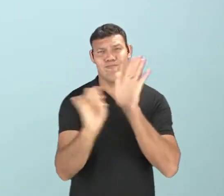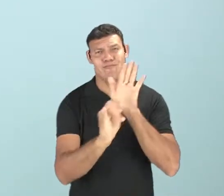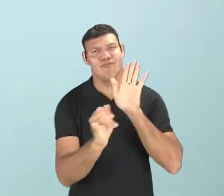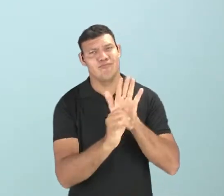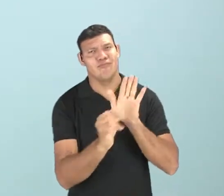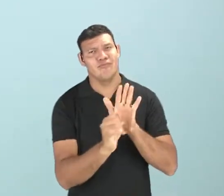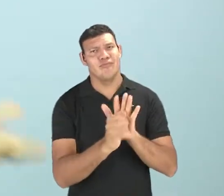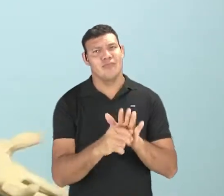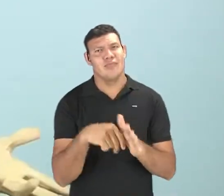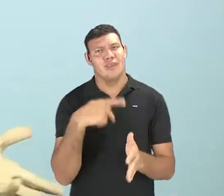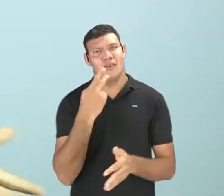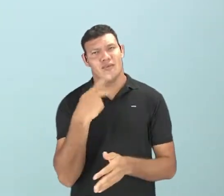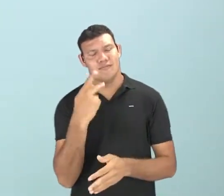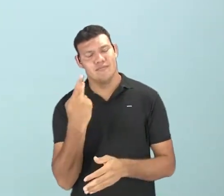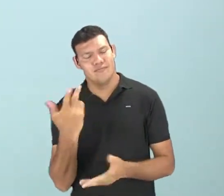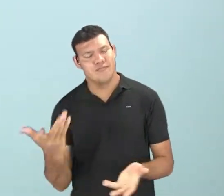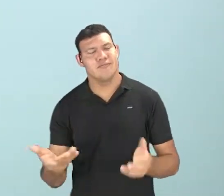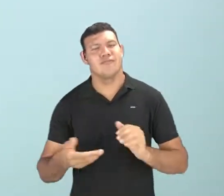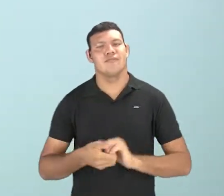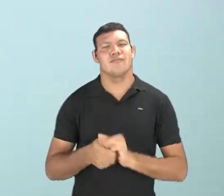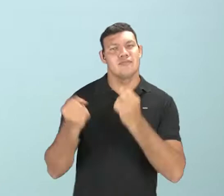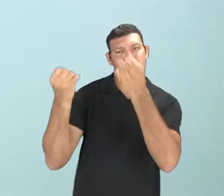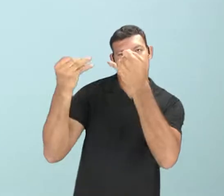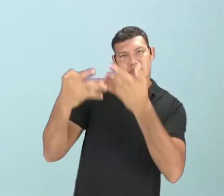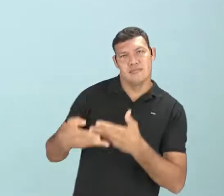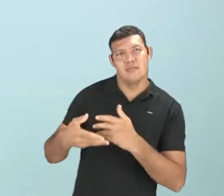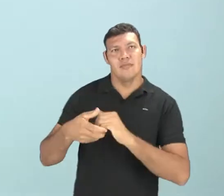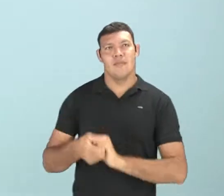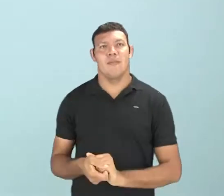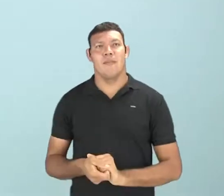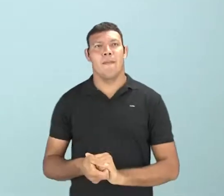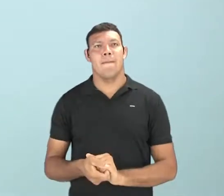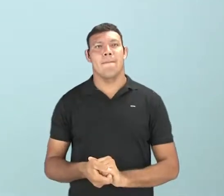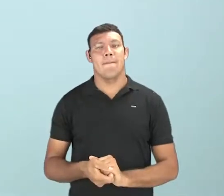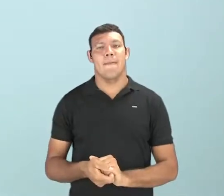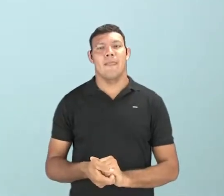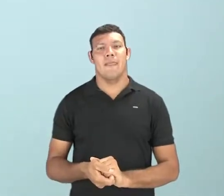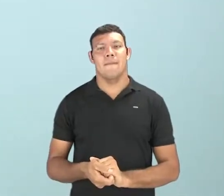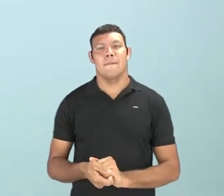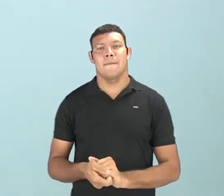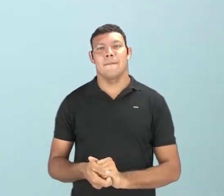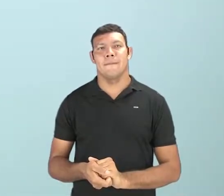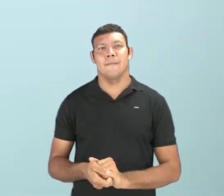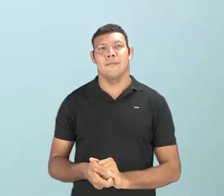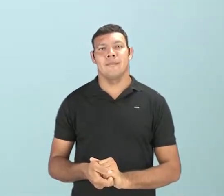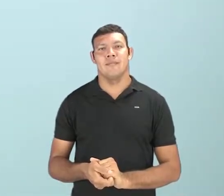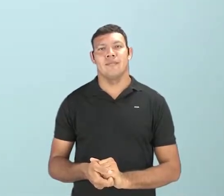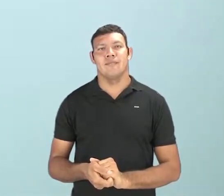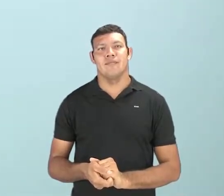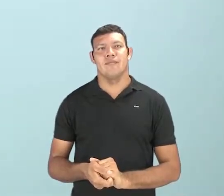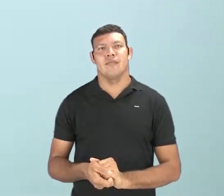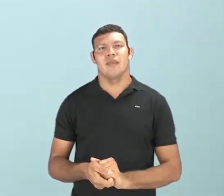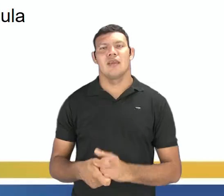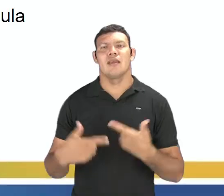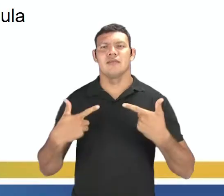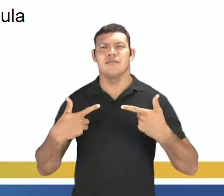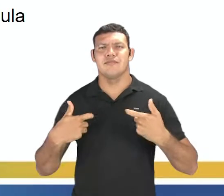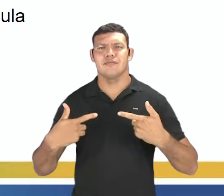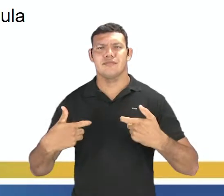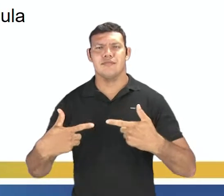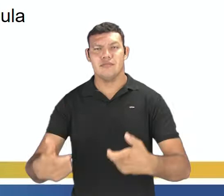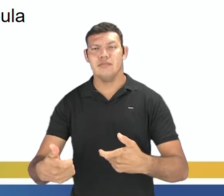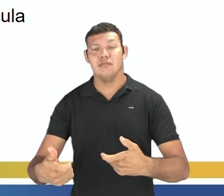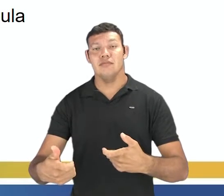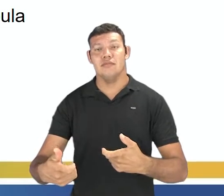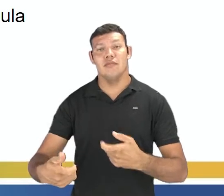quando falamos em União Soviética, tá bom? Outro ponto, nós temos aí no nosso material a Guerra Fria. A Guerra Fria